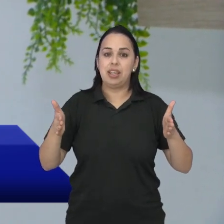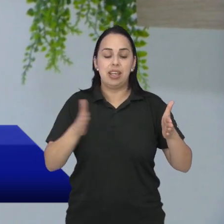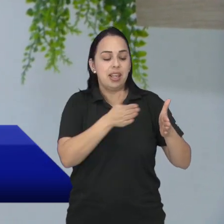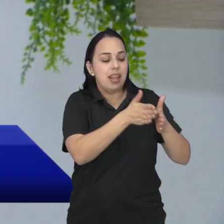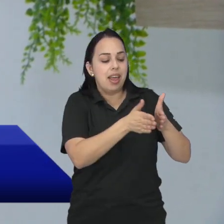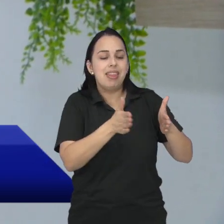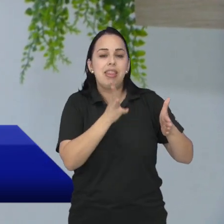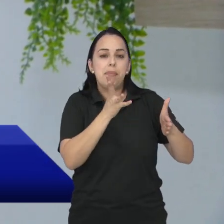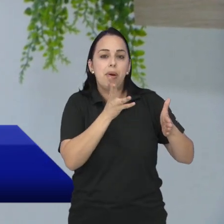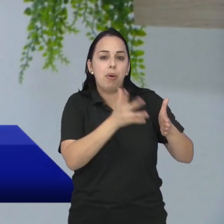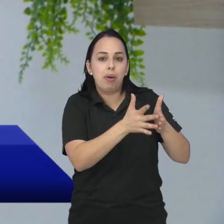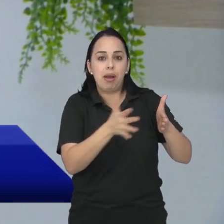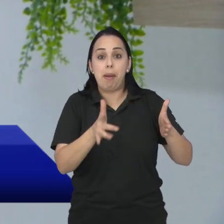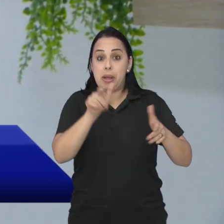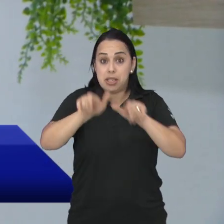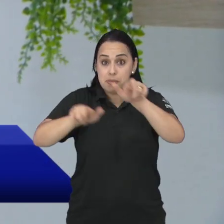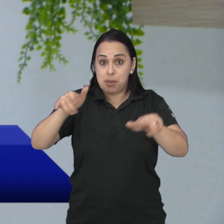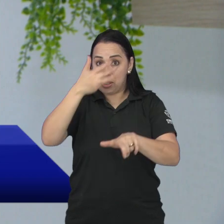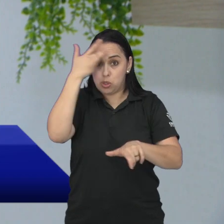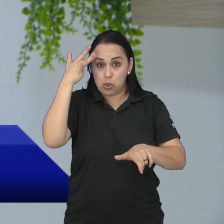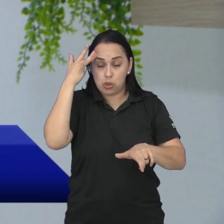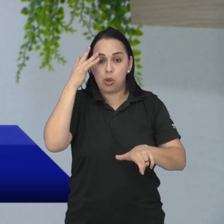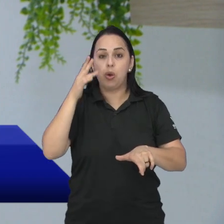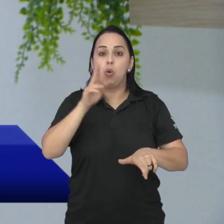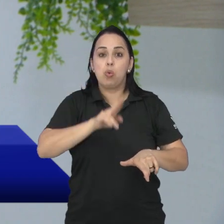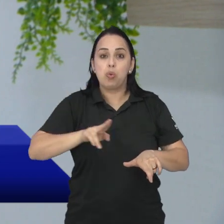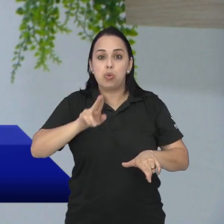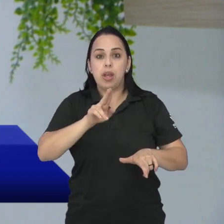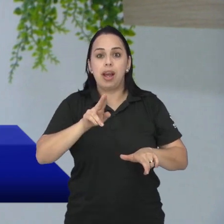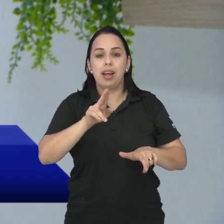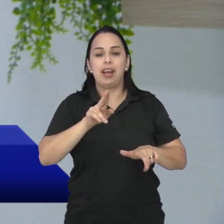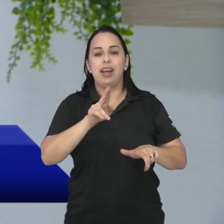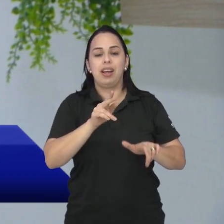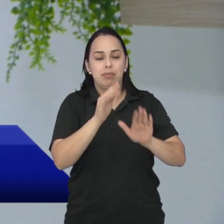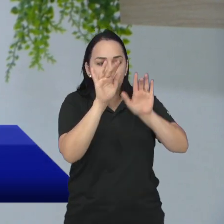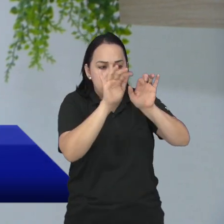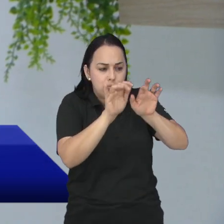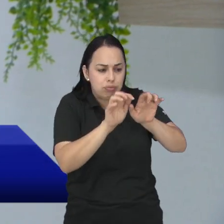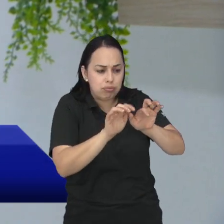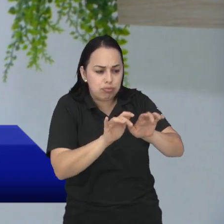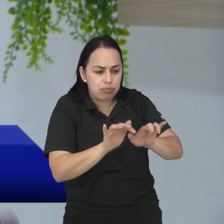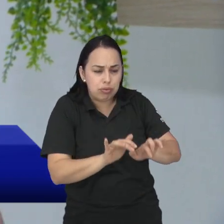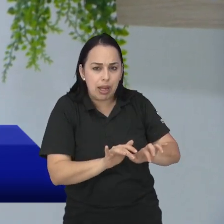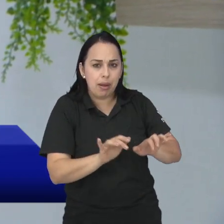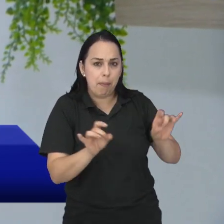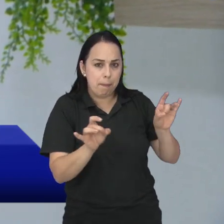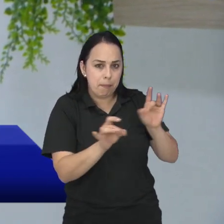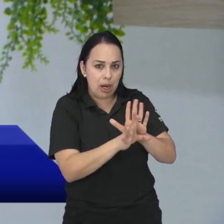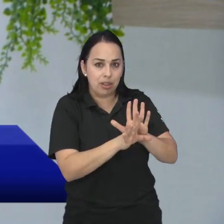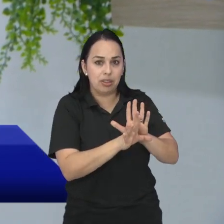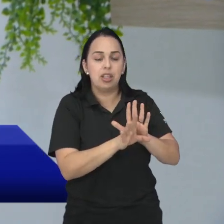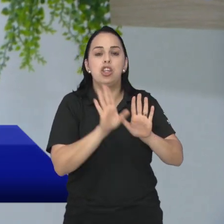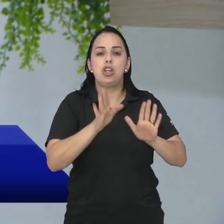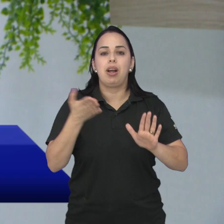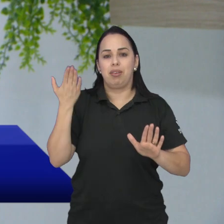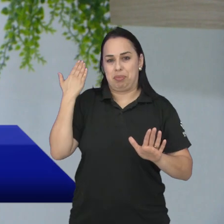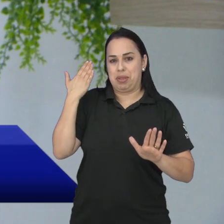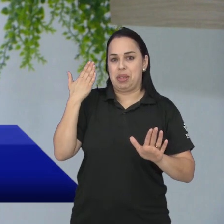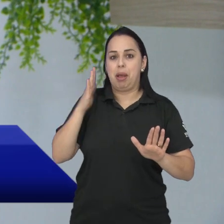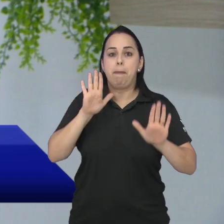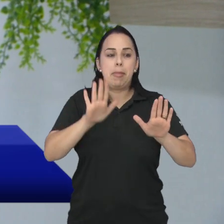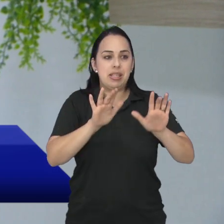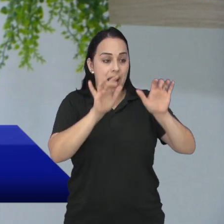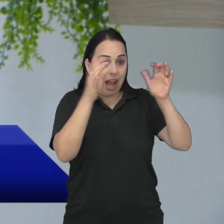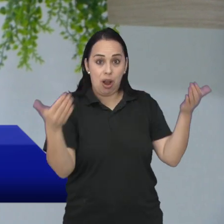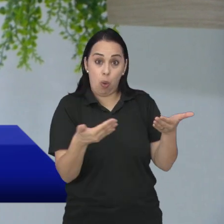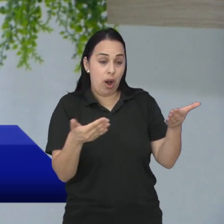início justamente para que as pessoas pudessem utilizar mais a declaração pré-preenchida, que já vem ocorrendo há alguns anos, mas esse ano ela está